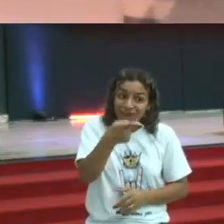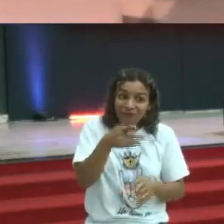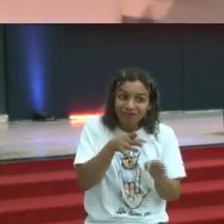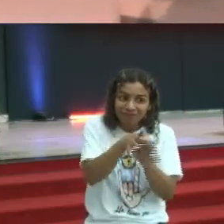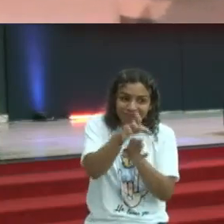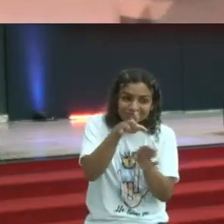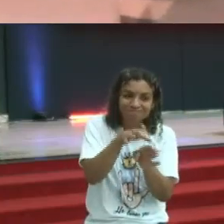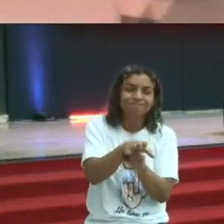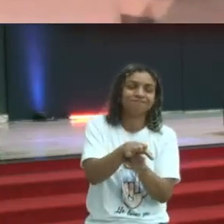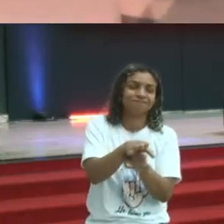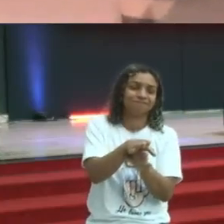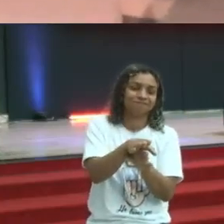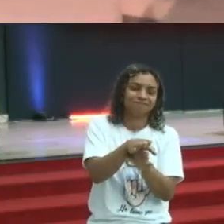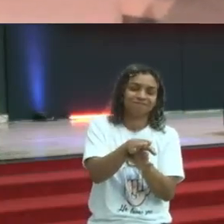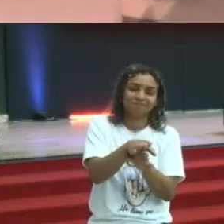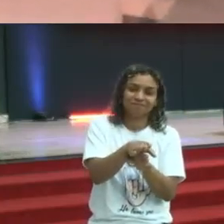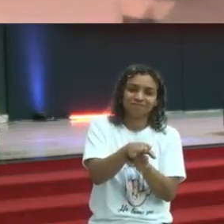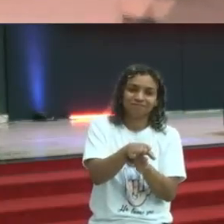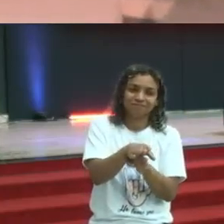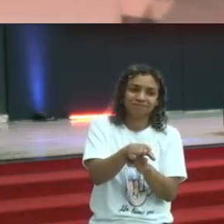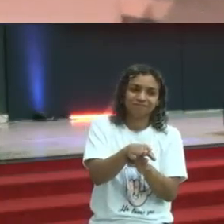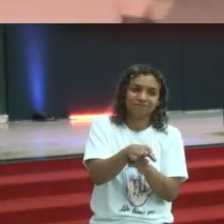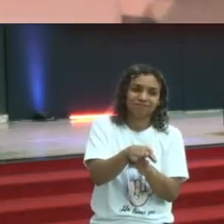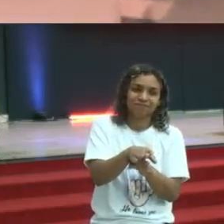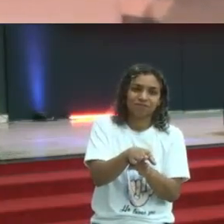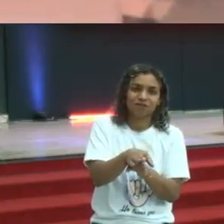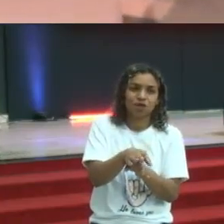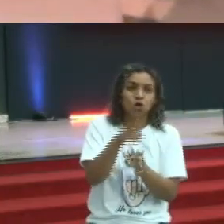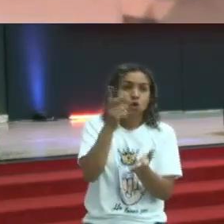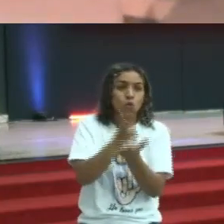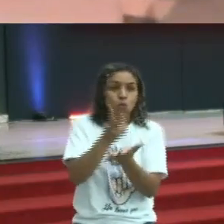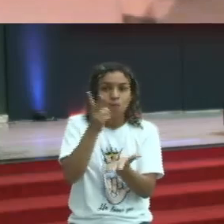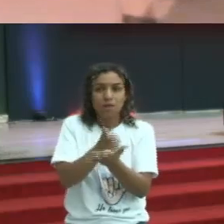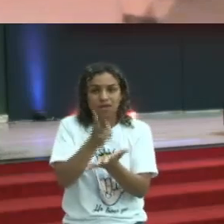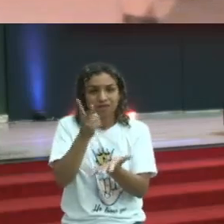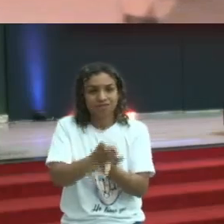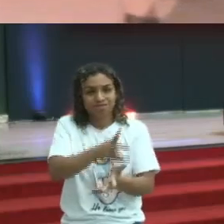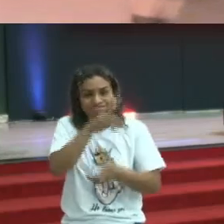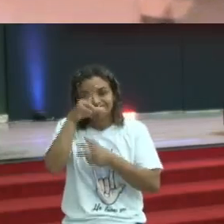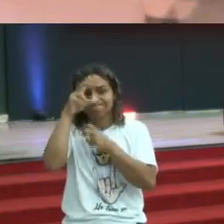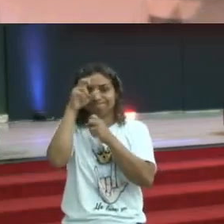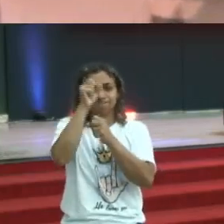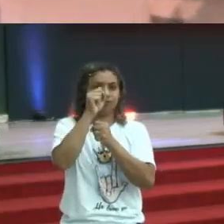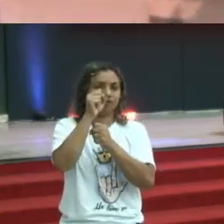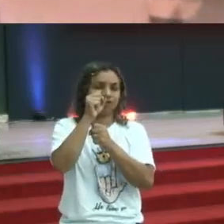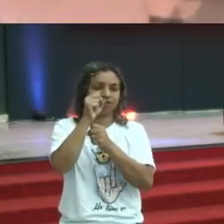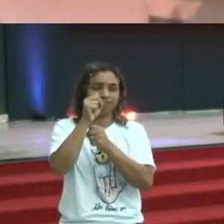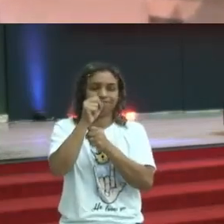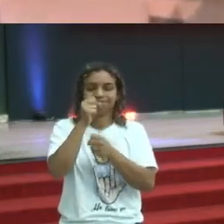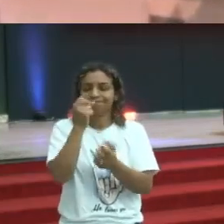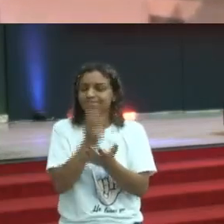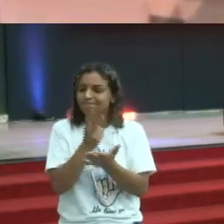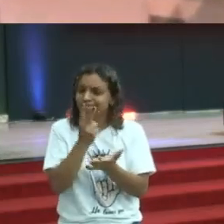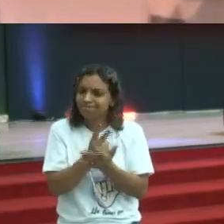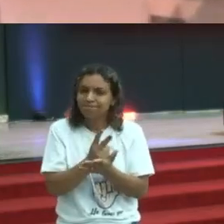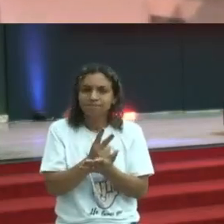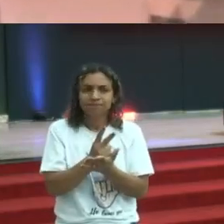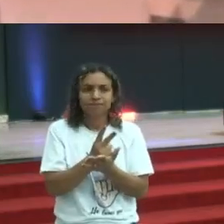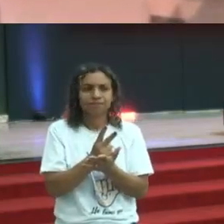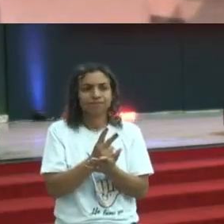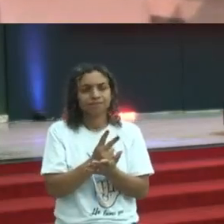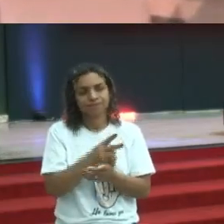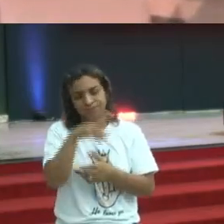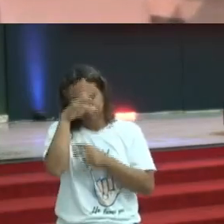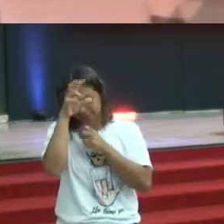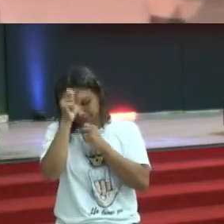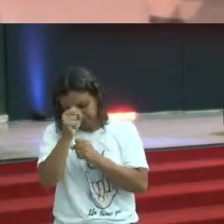noite. O mesmo poder, o mesmo